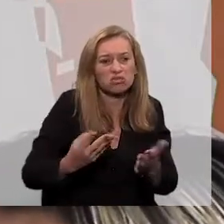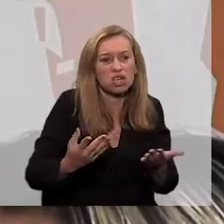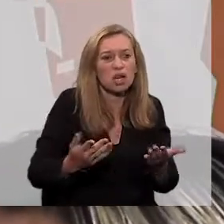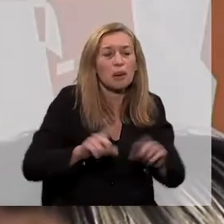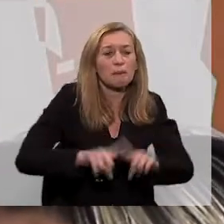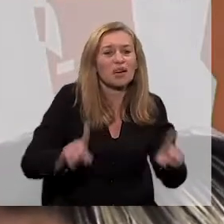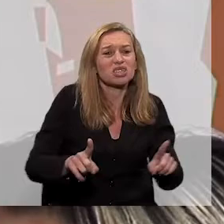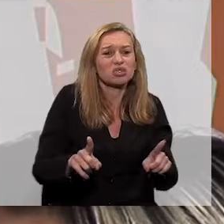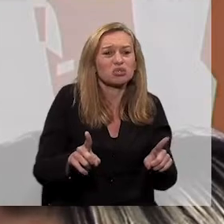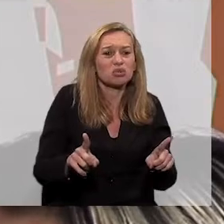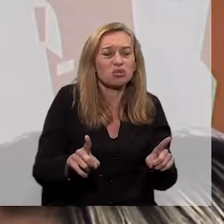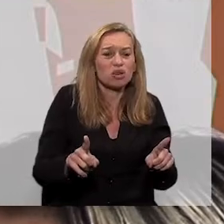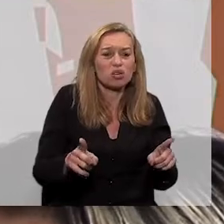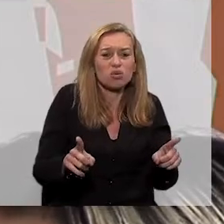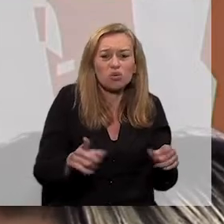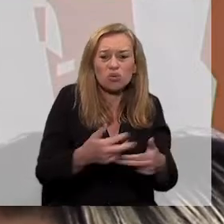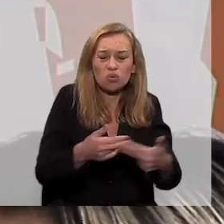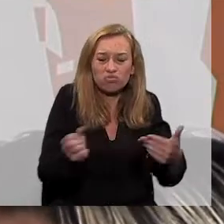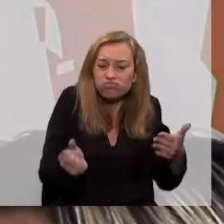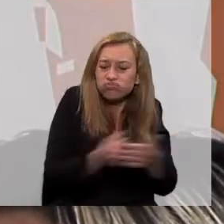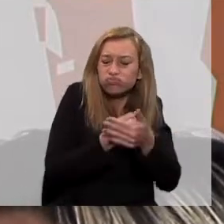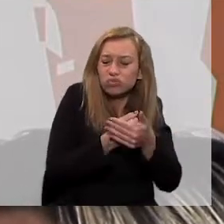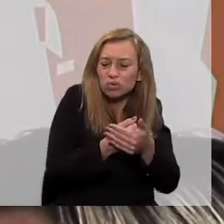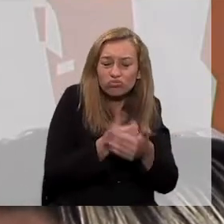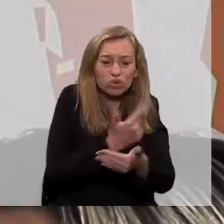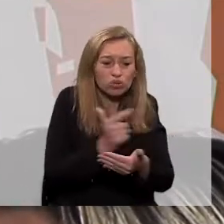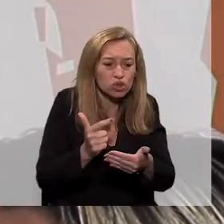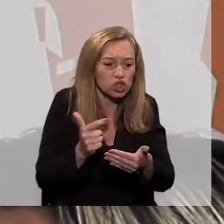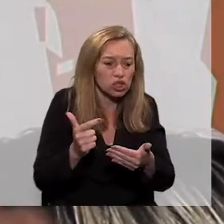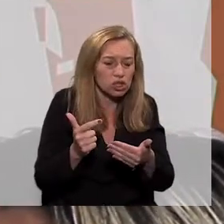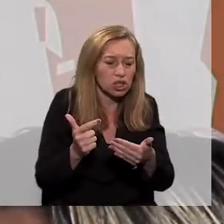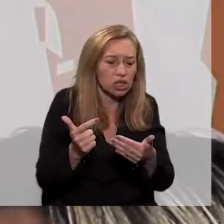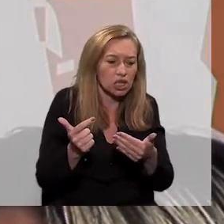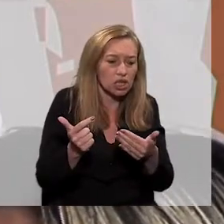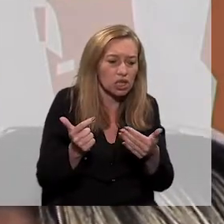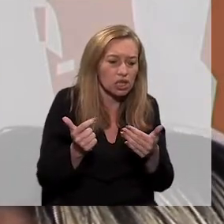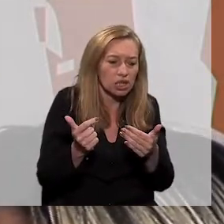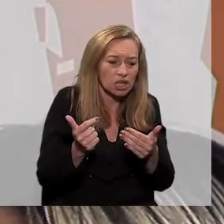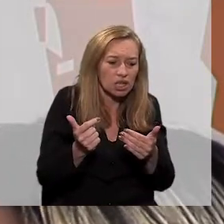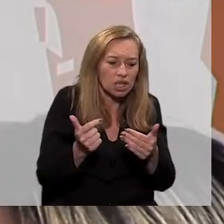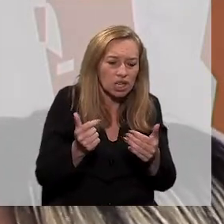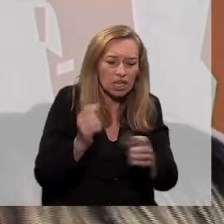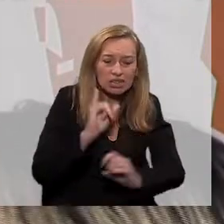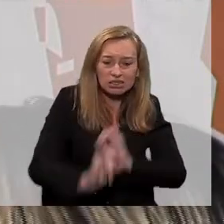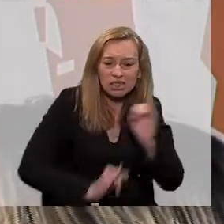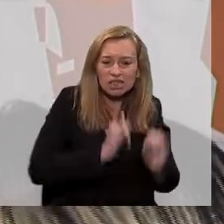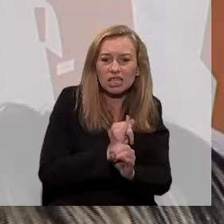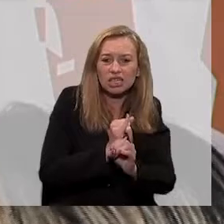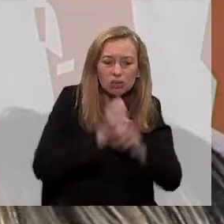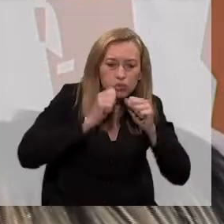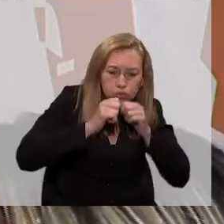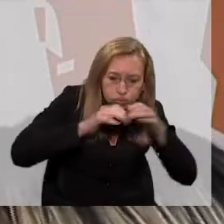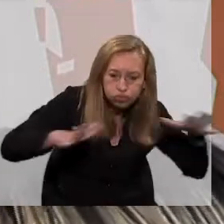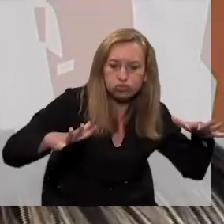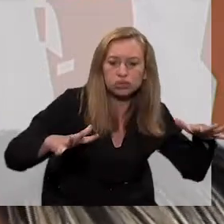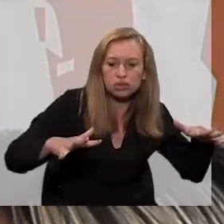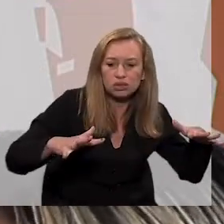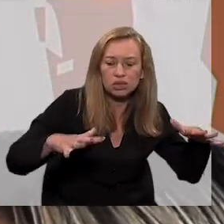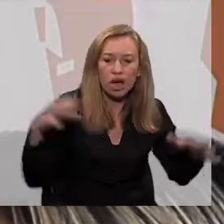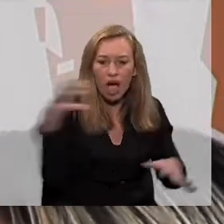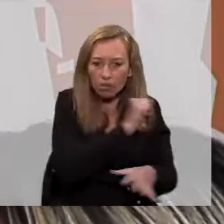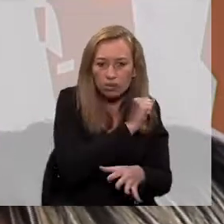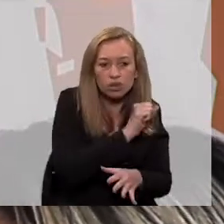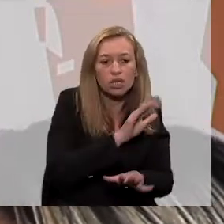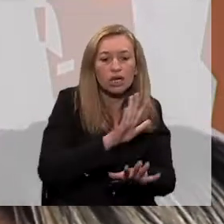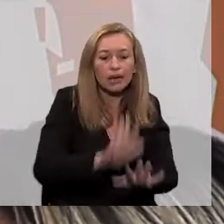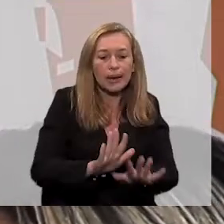três, mas como eram casos isolados, Sim. e não tinha essa ferramenta da internet para disseminar